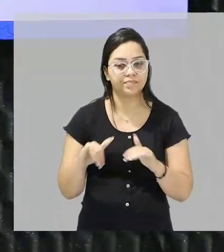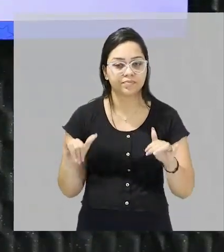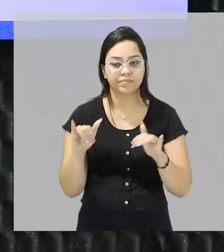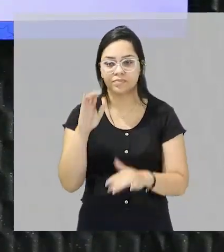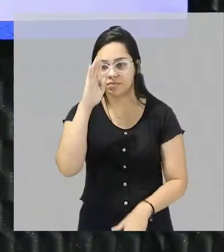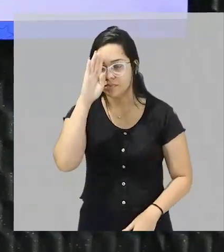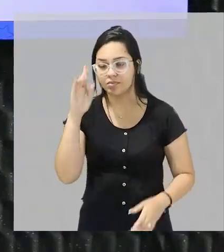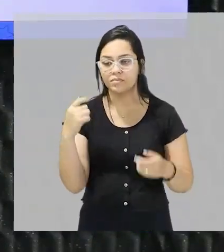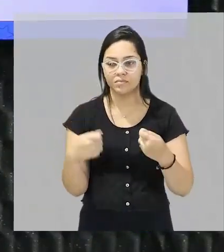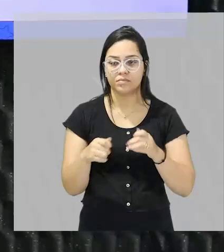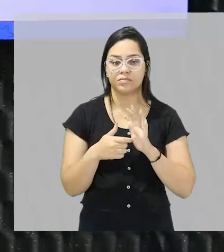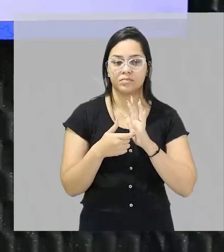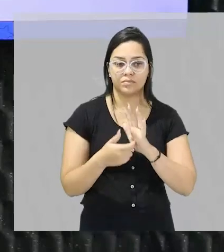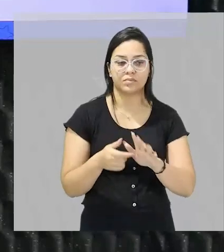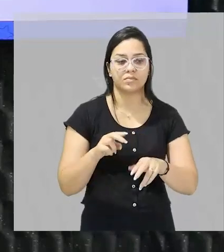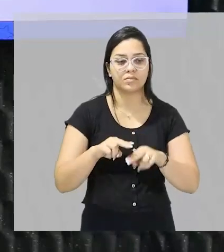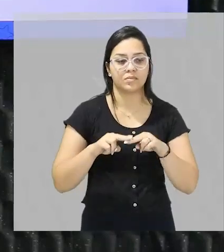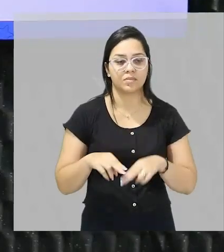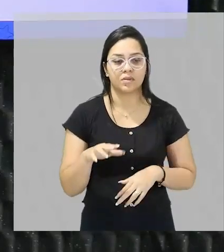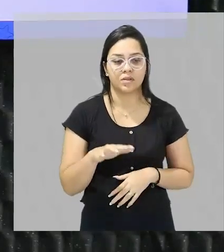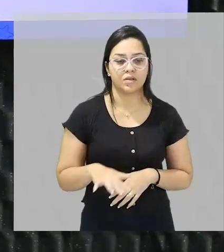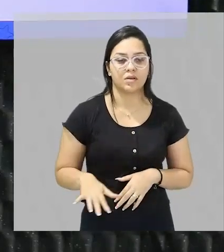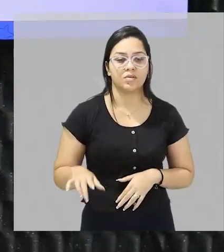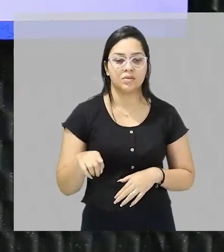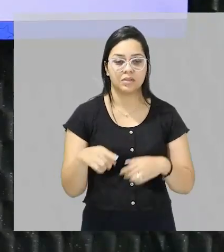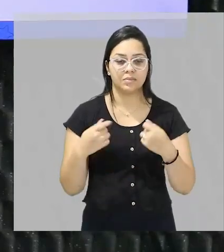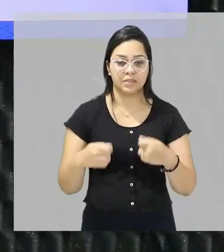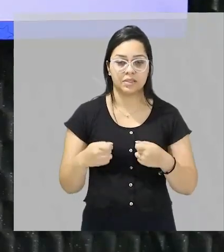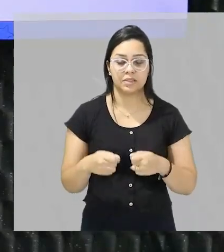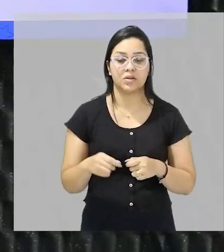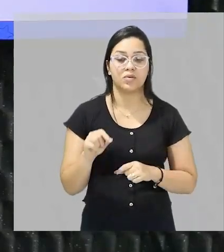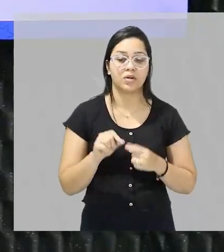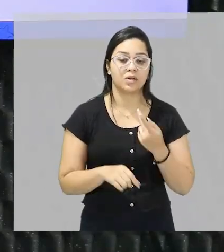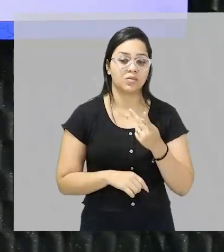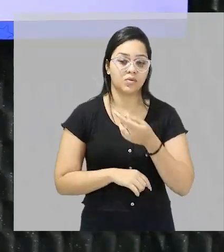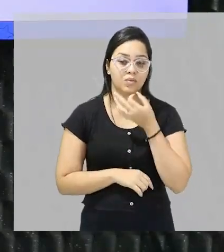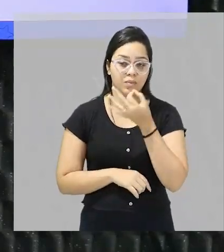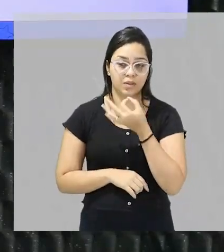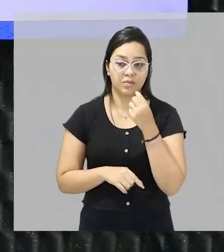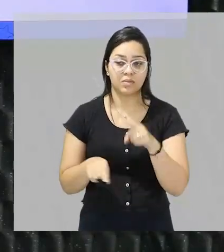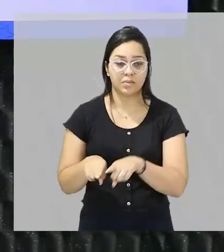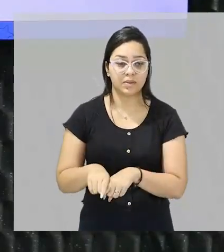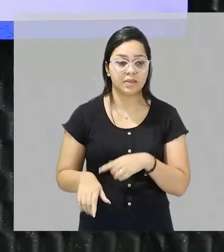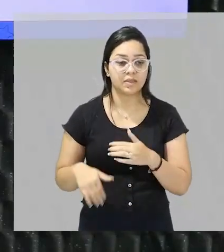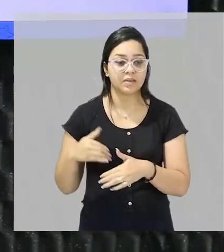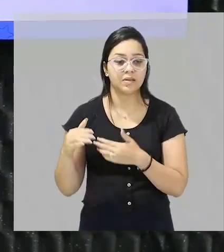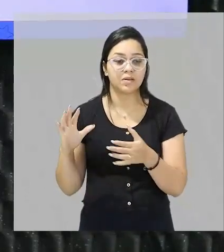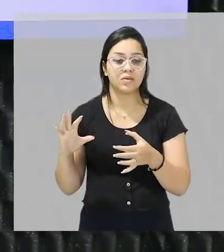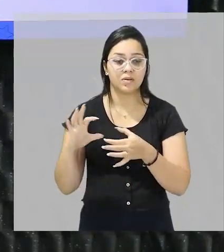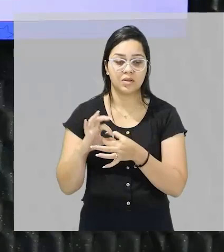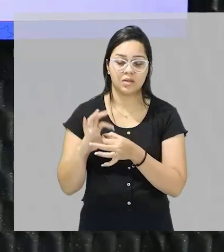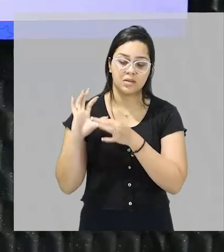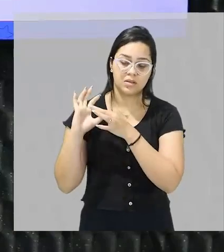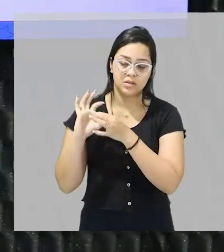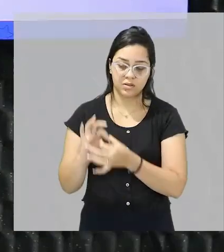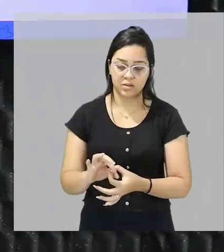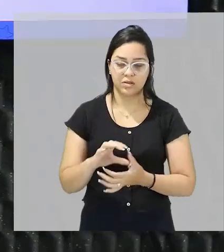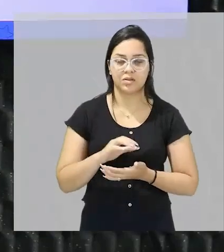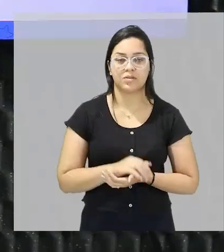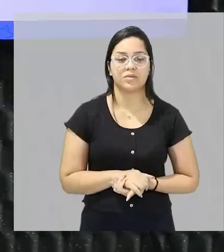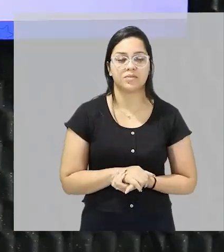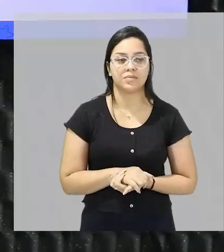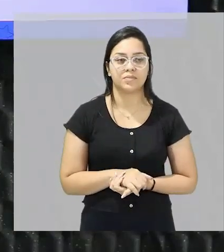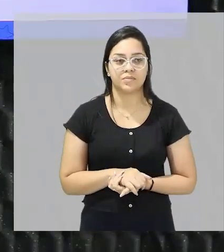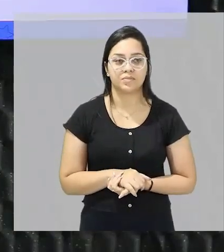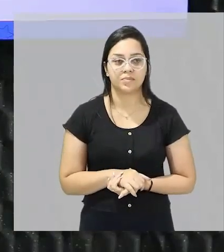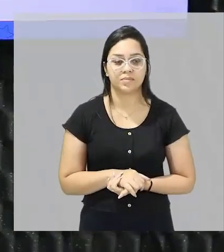ideias principais devem aparecer. Nesse espaço, você deve dar voz ao seu ponto de vista e construí-lo de maneira coerente